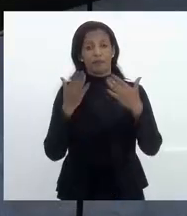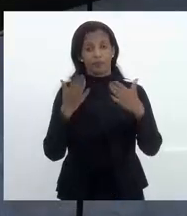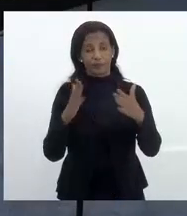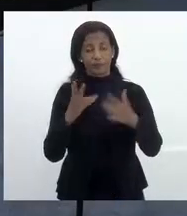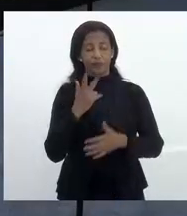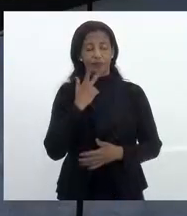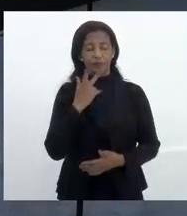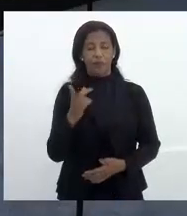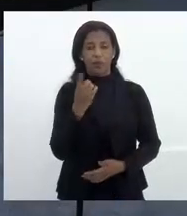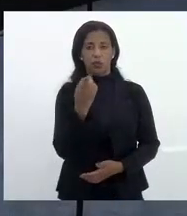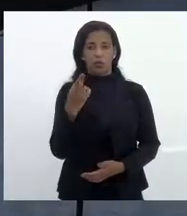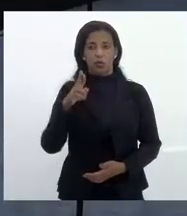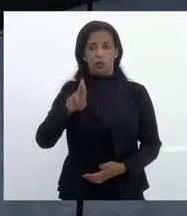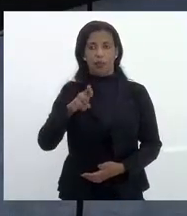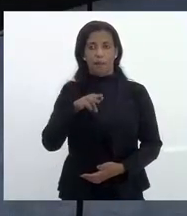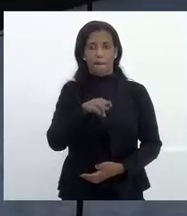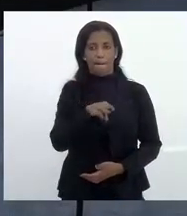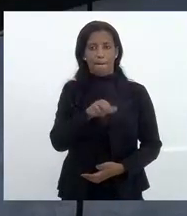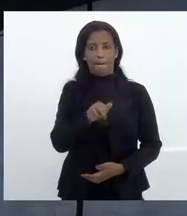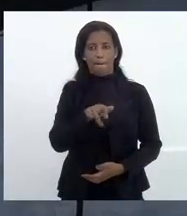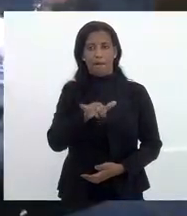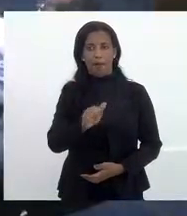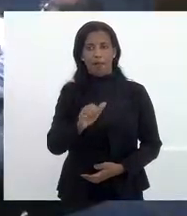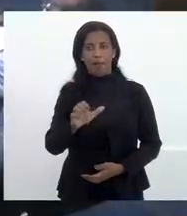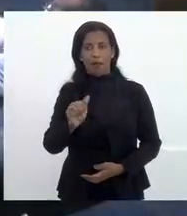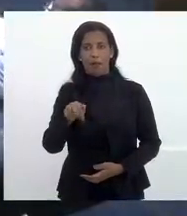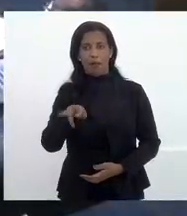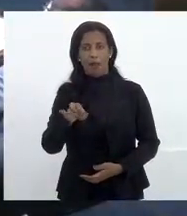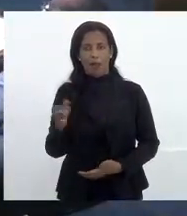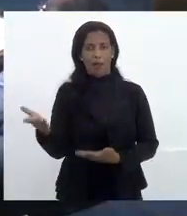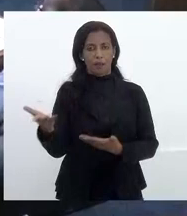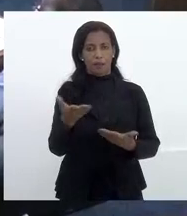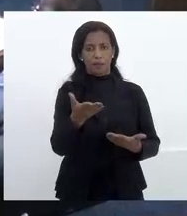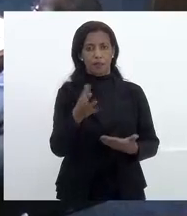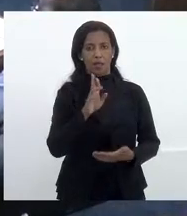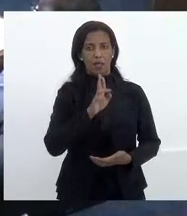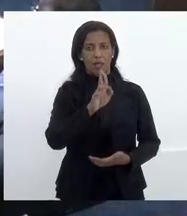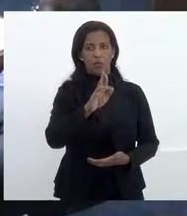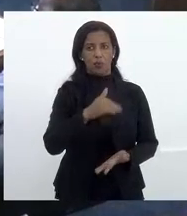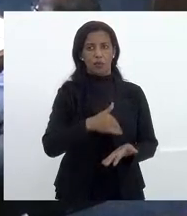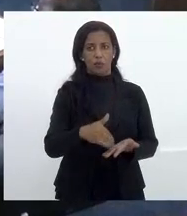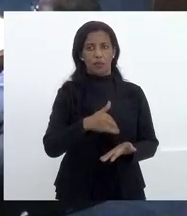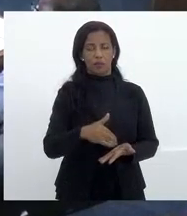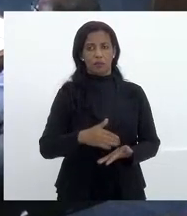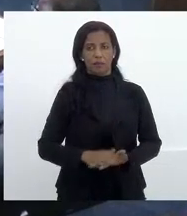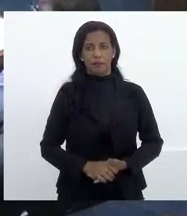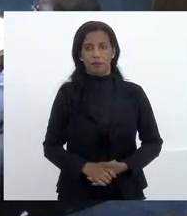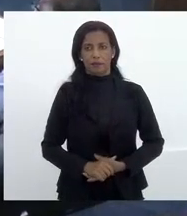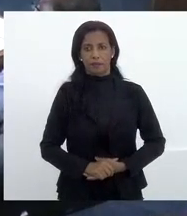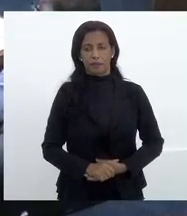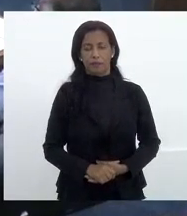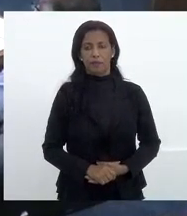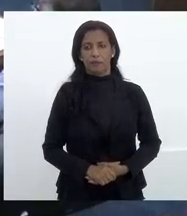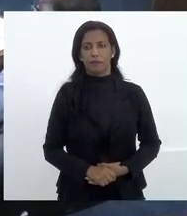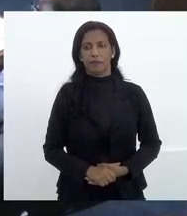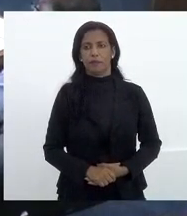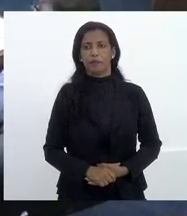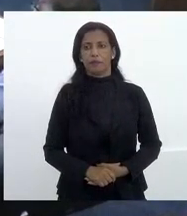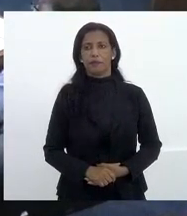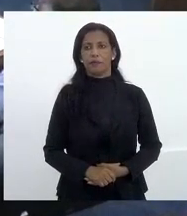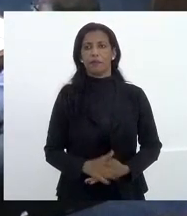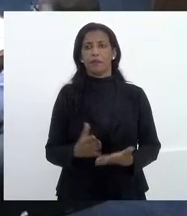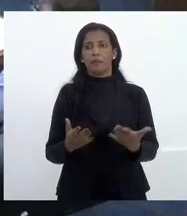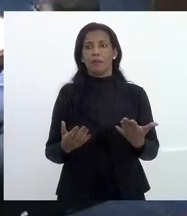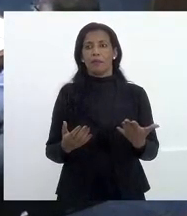fala Dra Maria Carmem passar a palavra para resposta para o secretário Sérgio Leandro mas sem mas antes